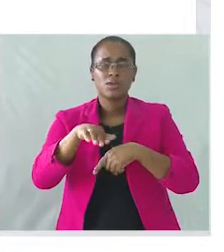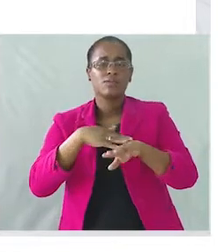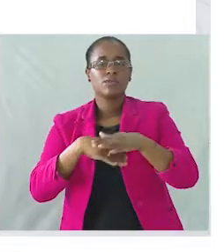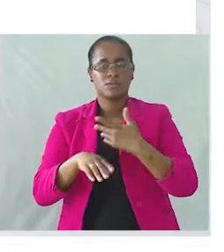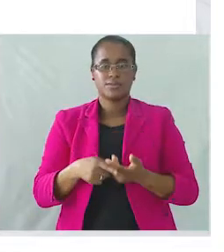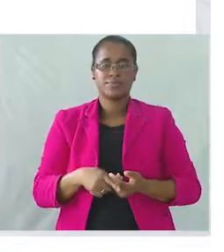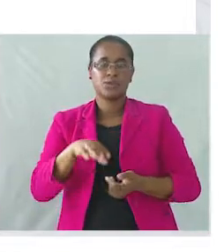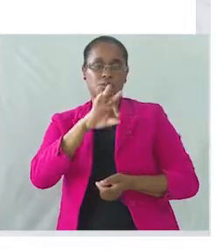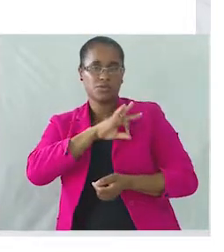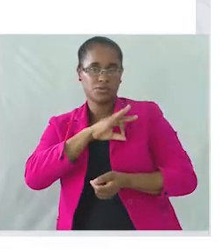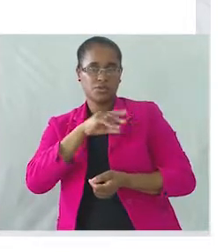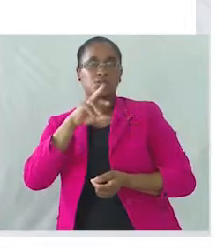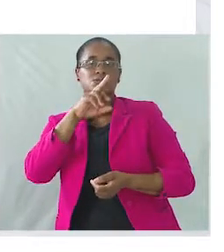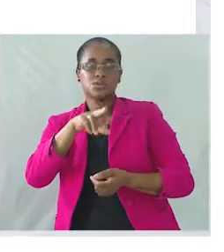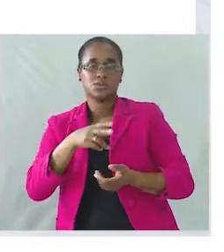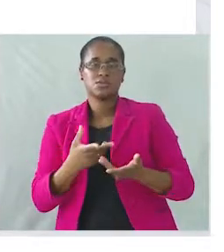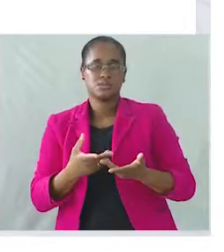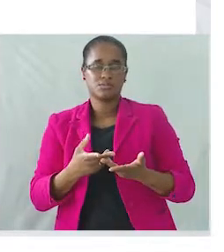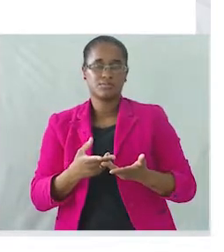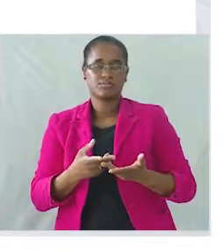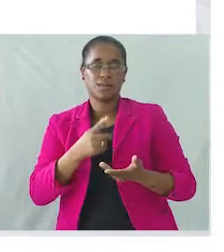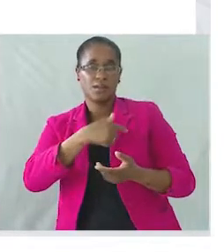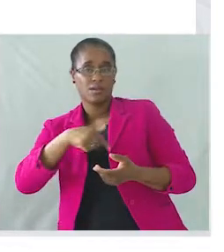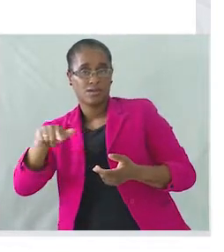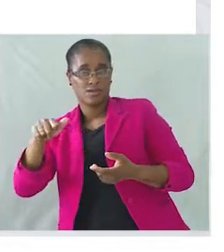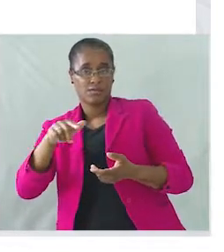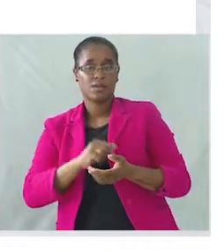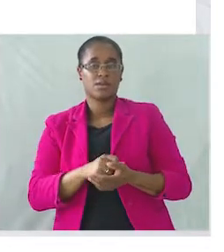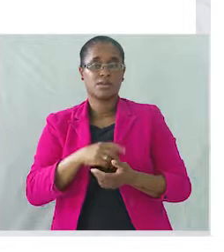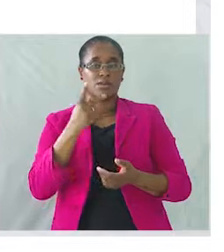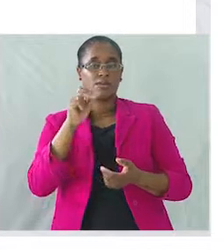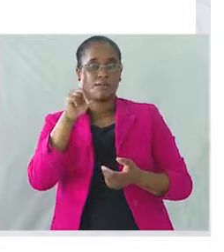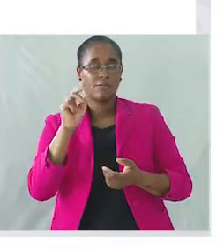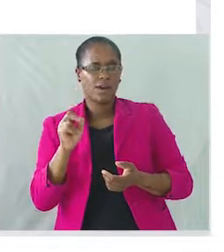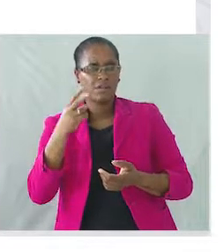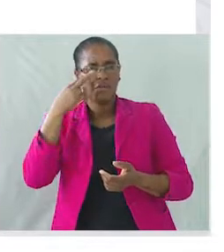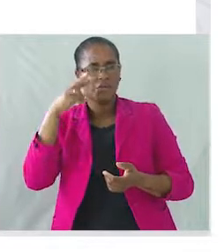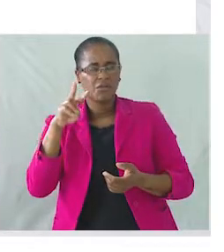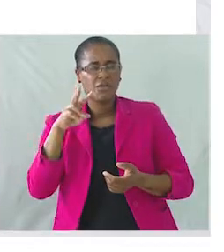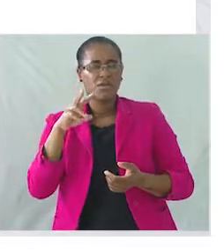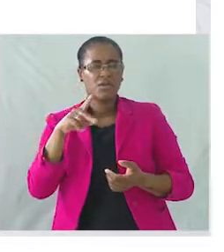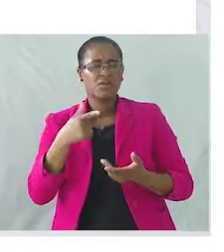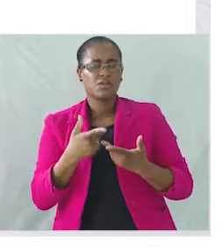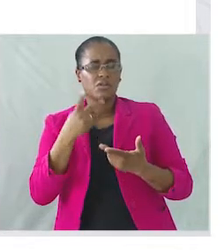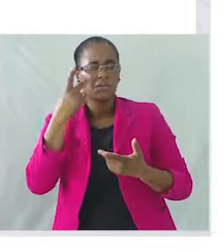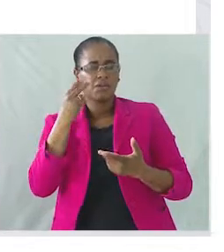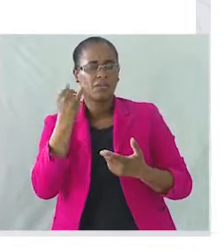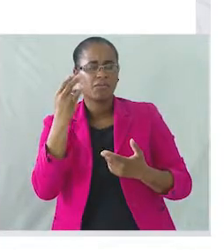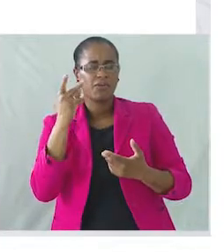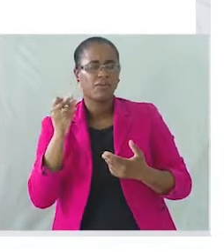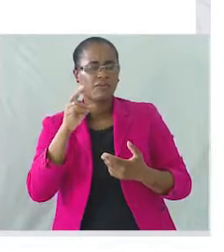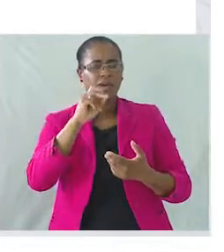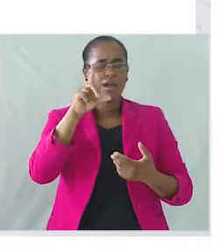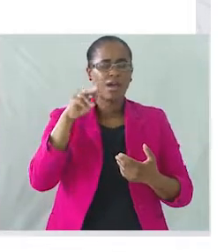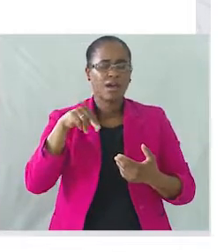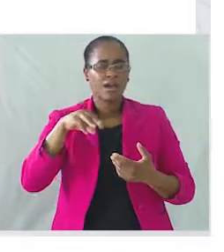O confessor respondeu-lhe: vai até ao vale, onde não vejas viva alma. Faz uma cova